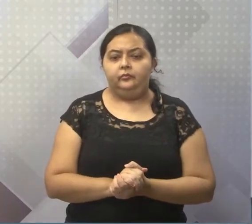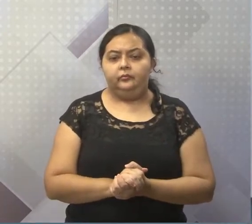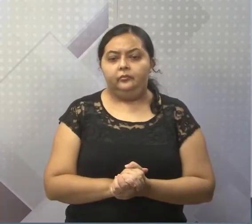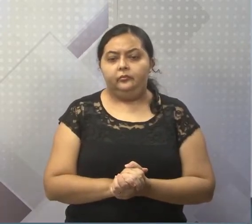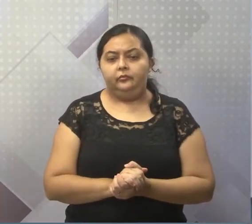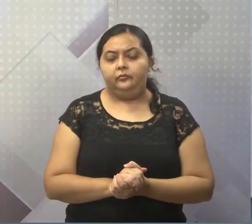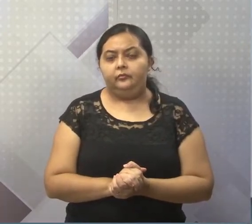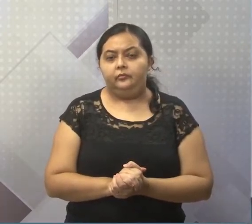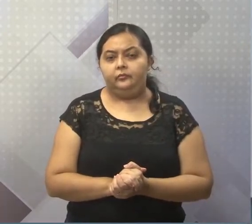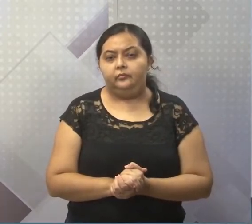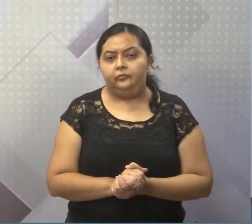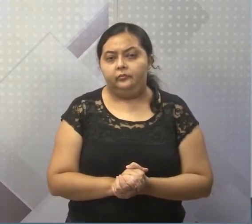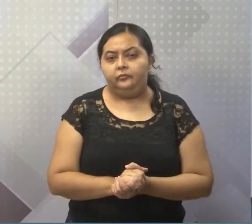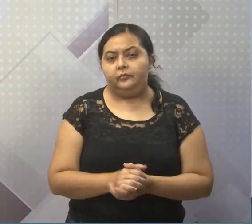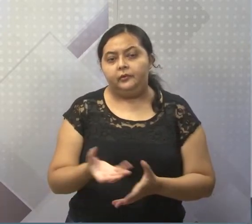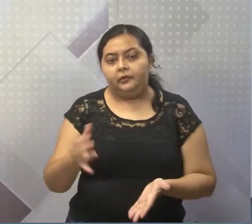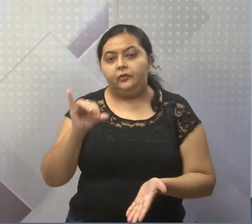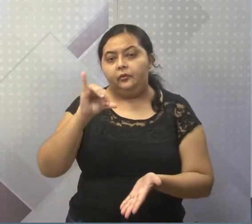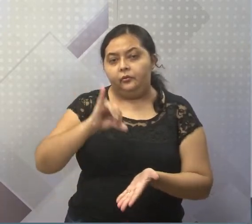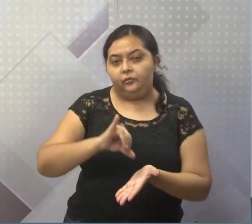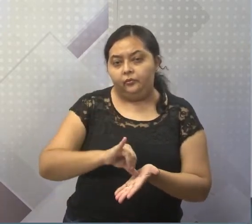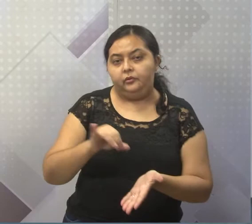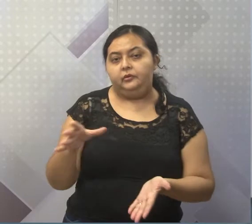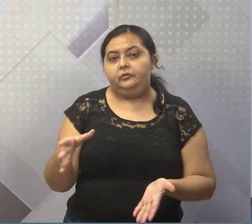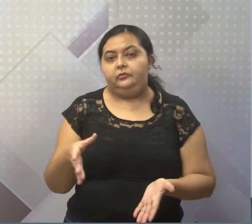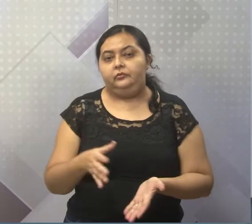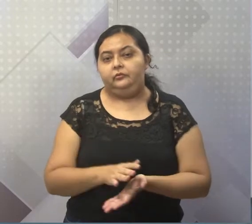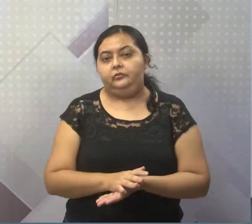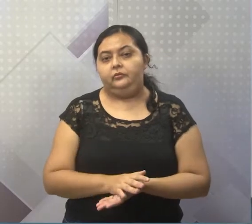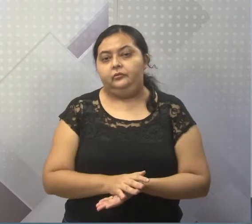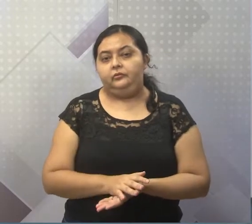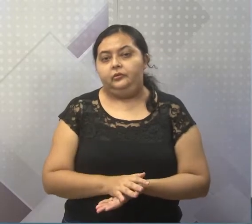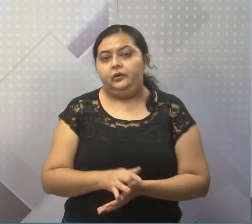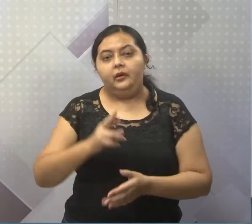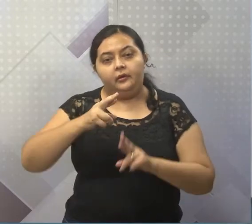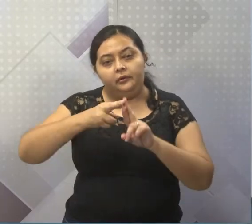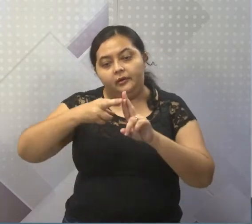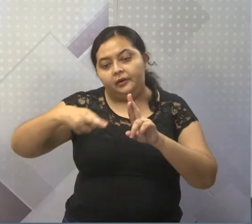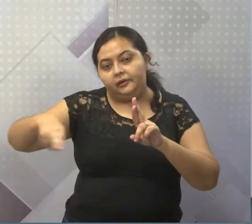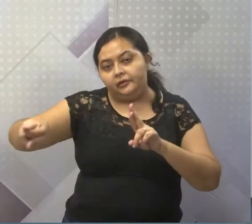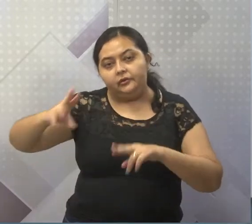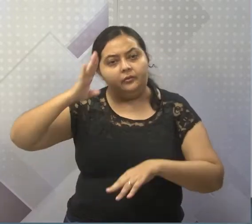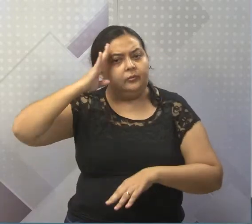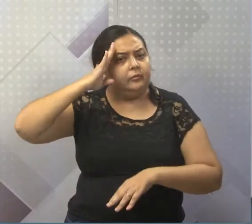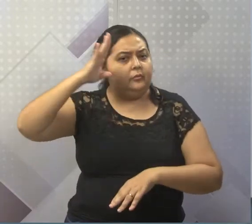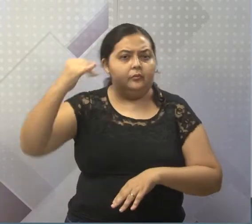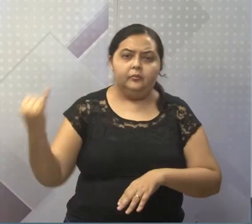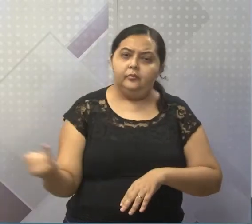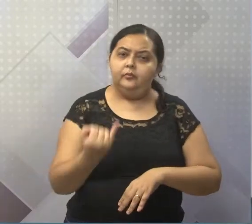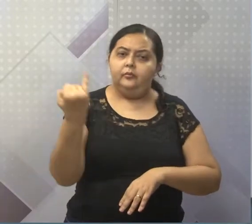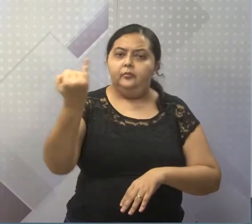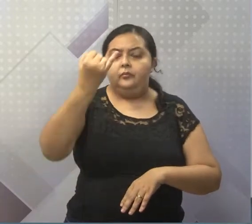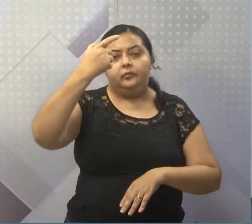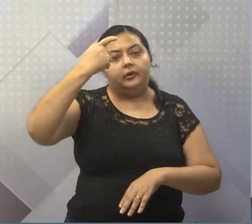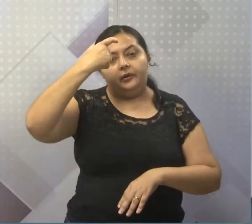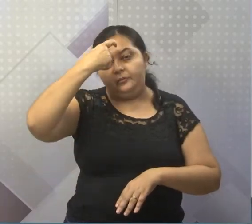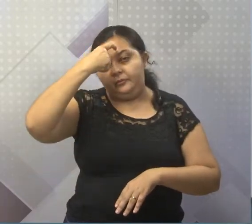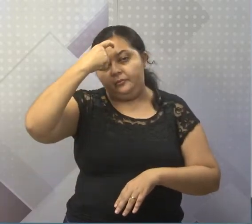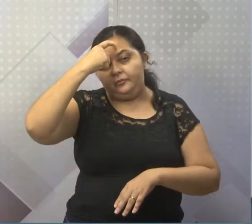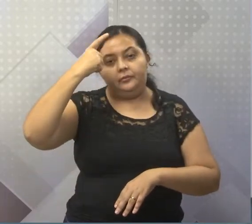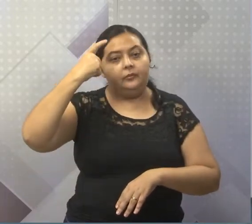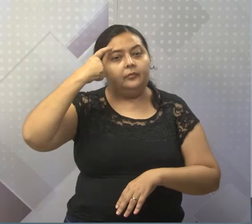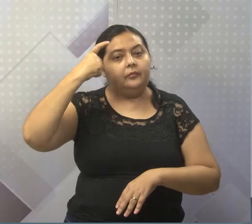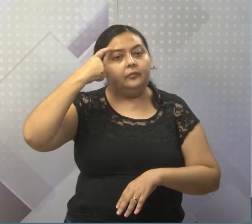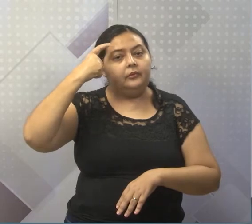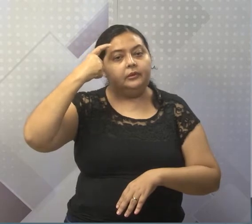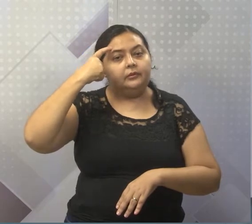o centro das coisas era Justamente a religião e a sem o centro das coisas centro do pensamento não é